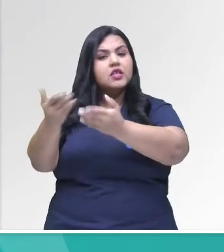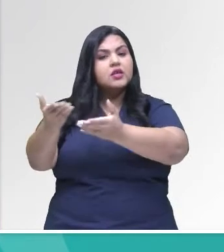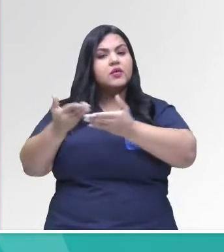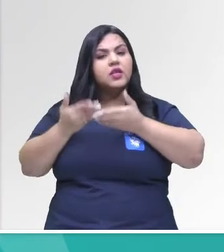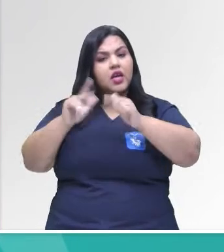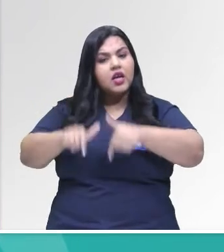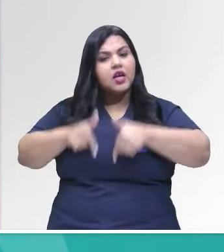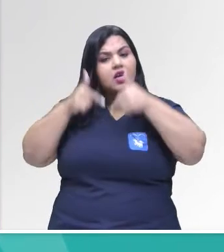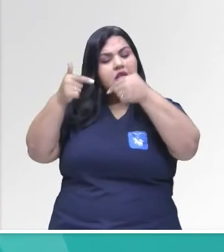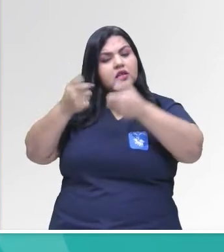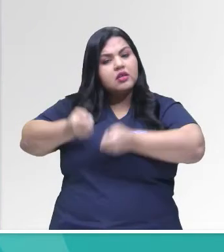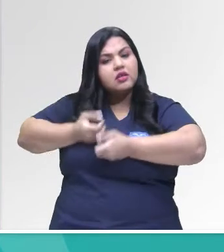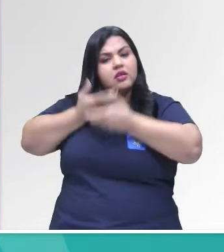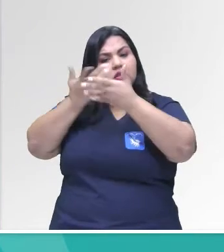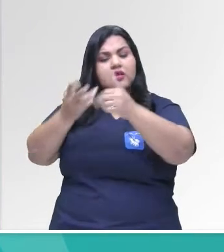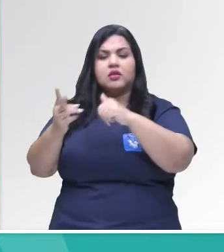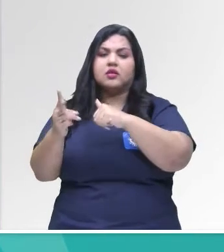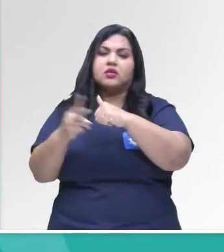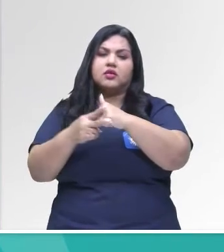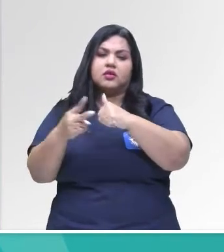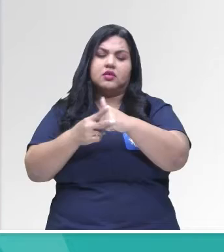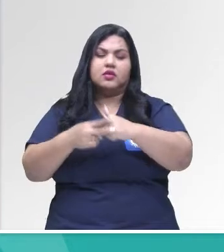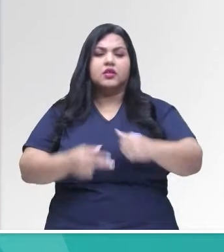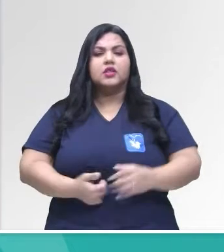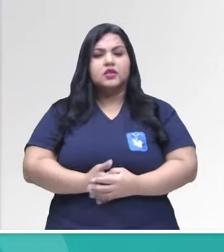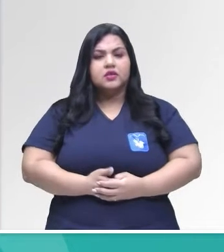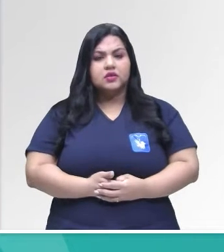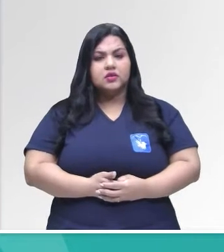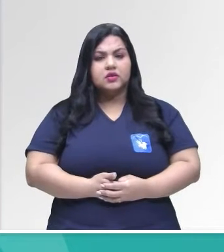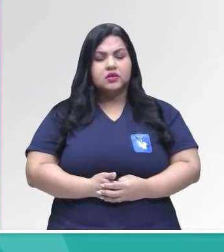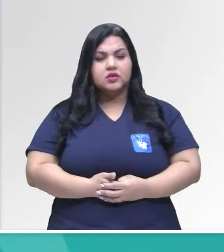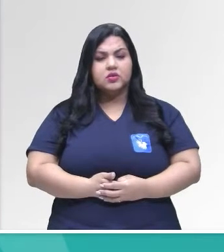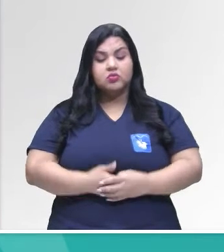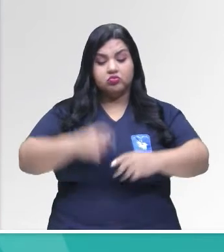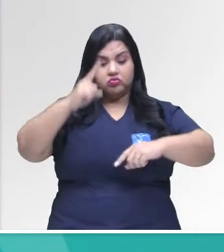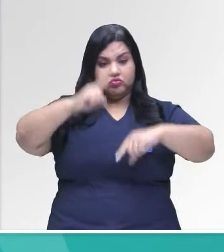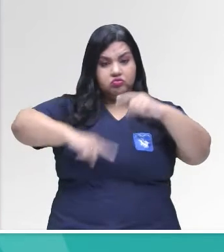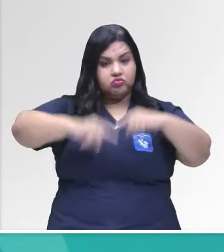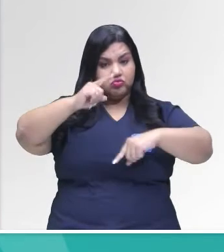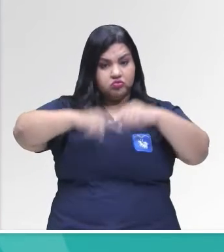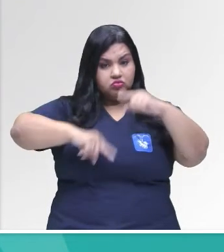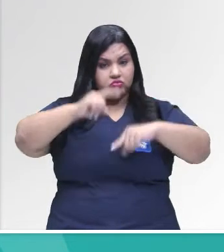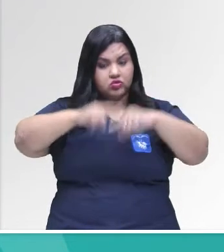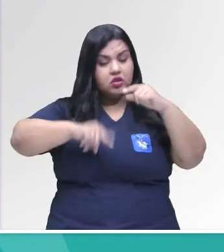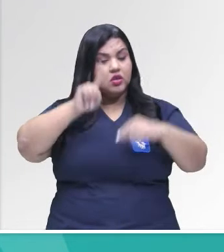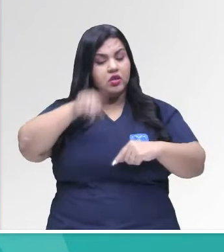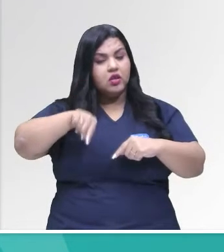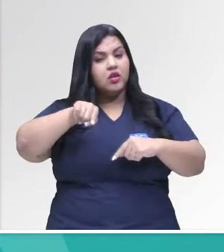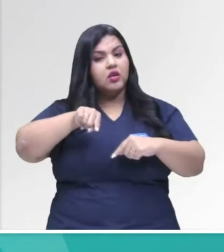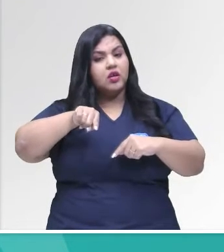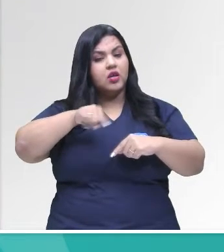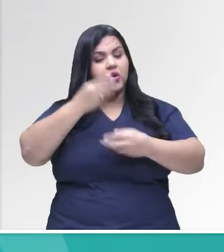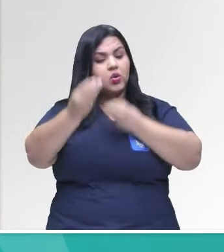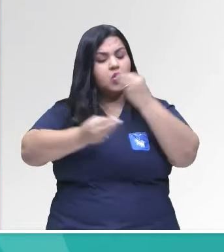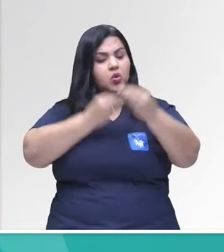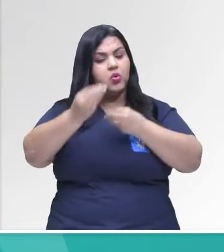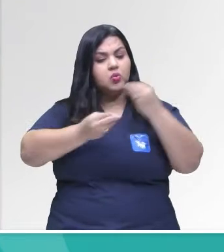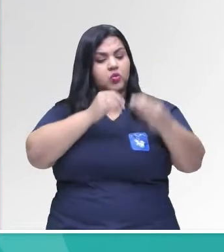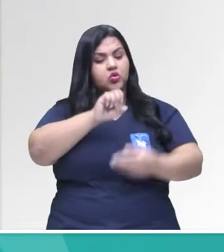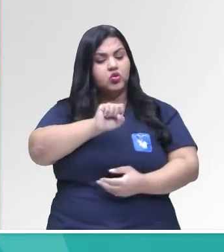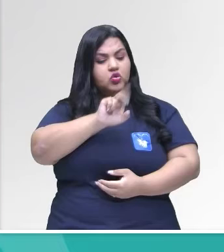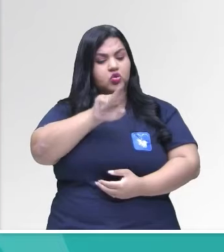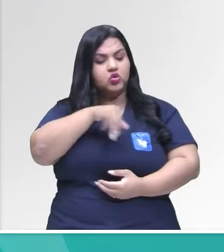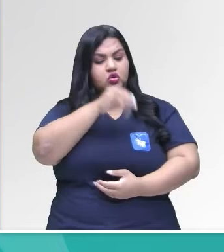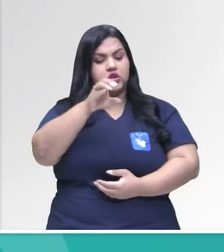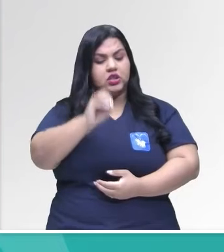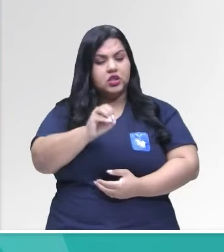ação expressa pelo verbo. O objeto é que funciona como sujeito e